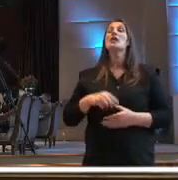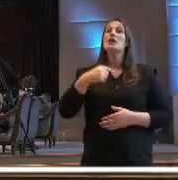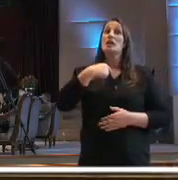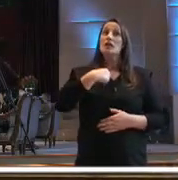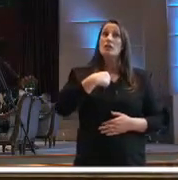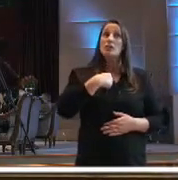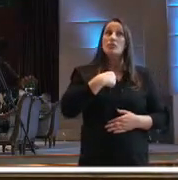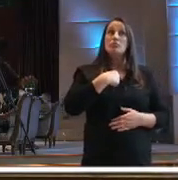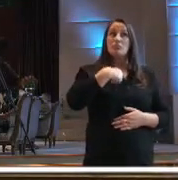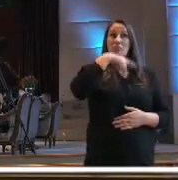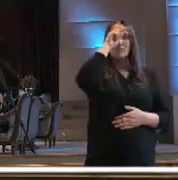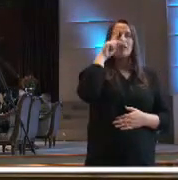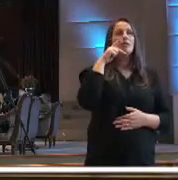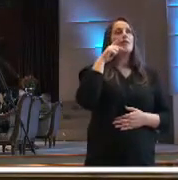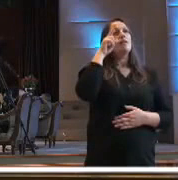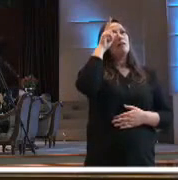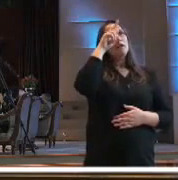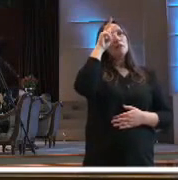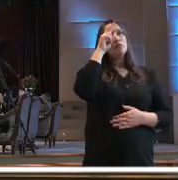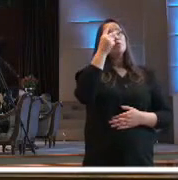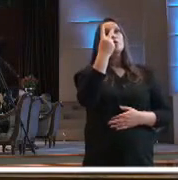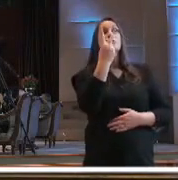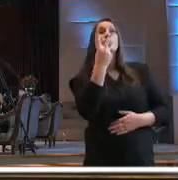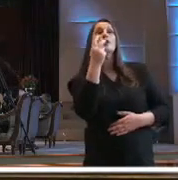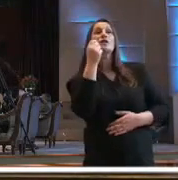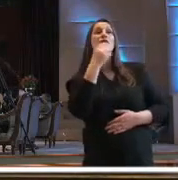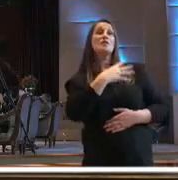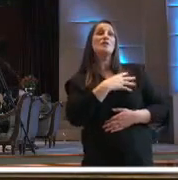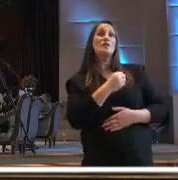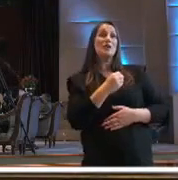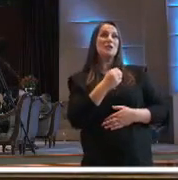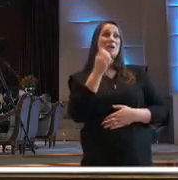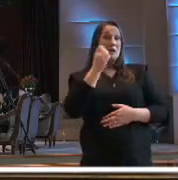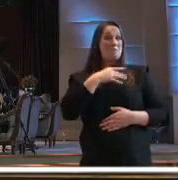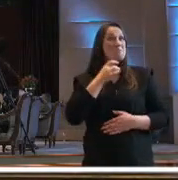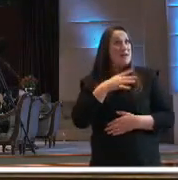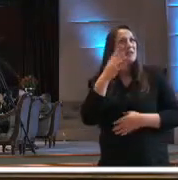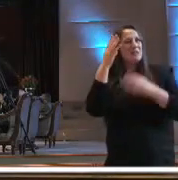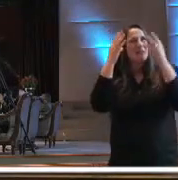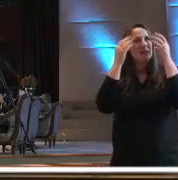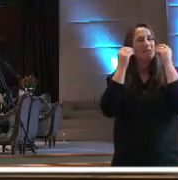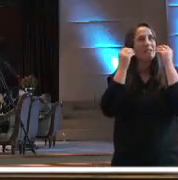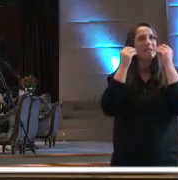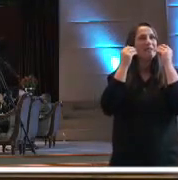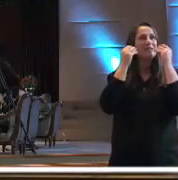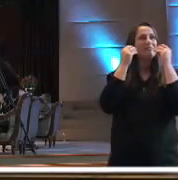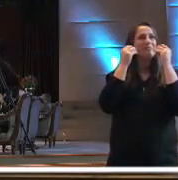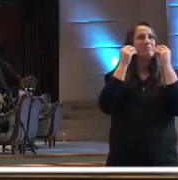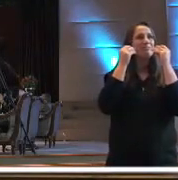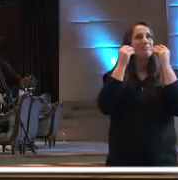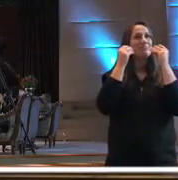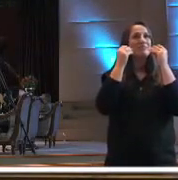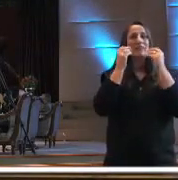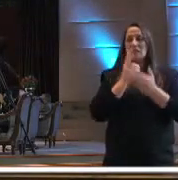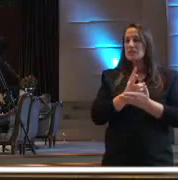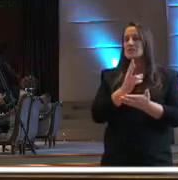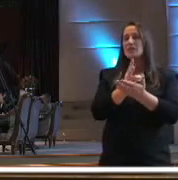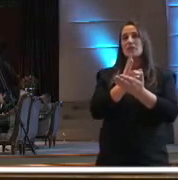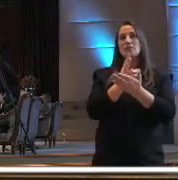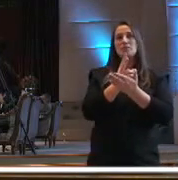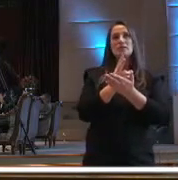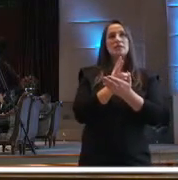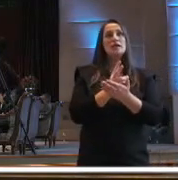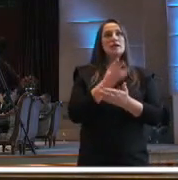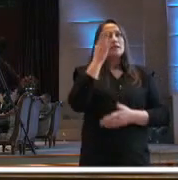tiveram medos noturnos. E sabe o que é que os nossos filhos faziam quando eles tinham medo noturno? Acho que o mesmo que os seus filhos